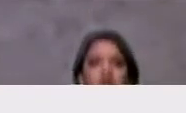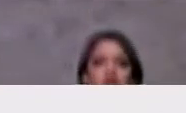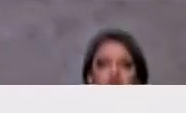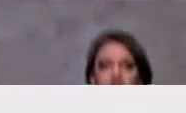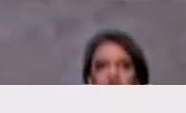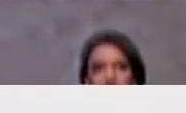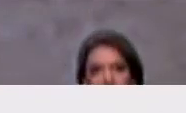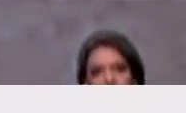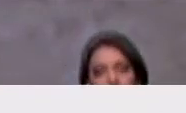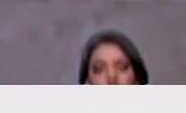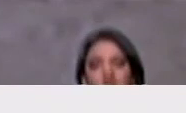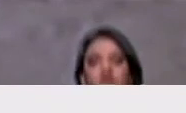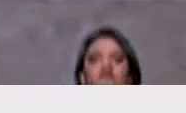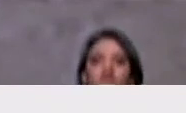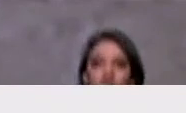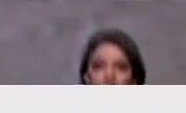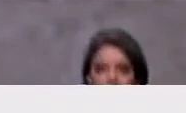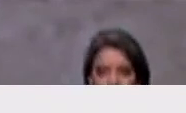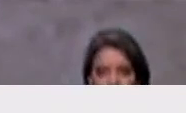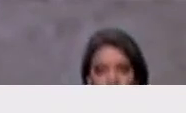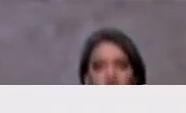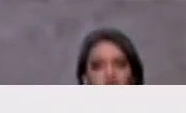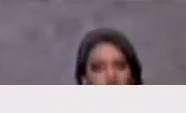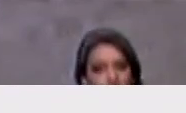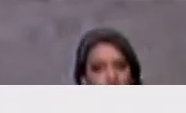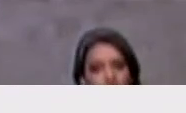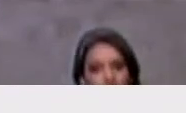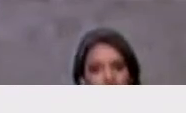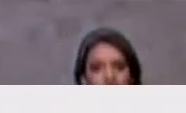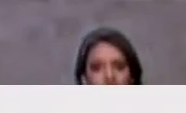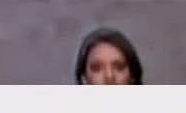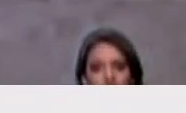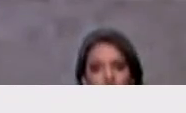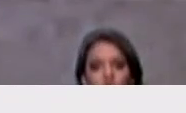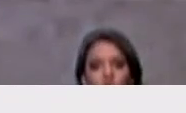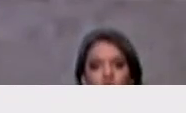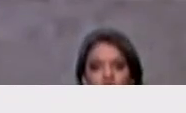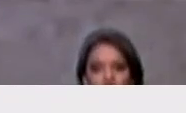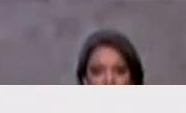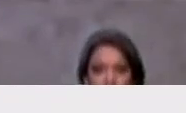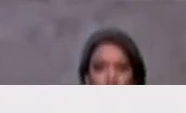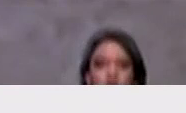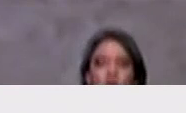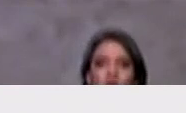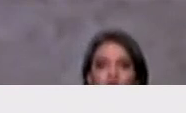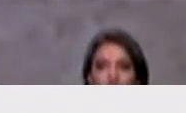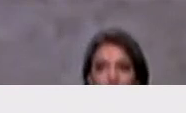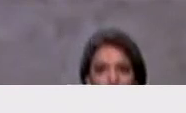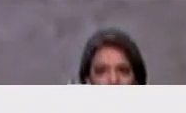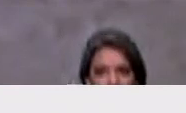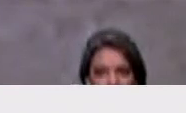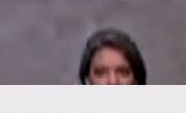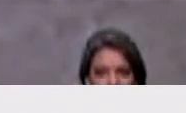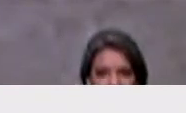não podem fazer isso Outro ponto as condutas não individualizadas tirando esses três casos mas no segundo réu né que